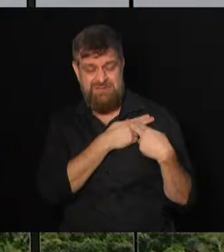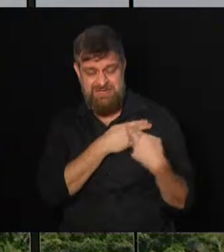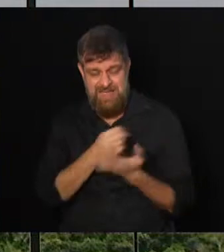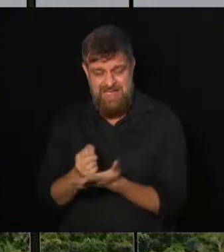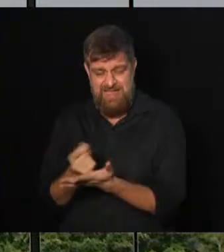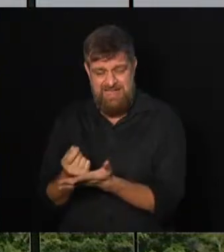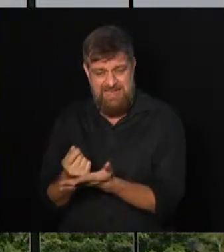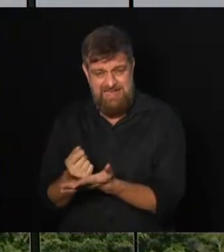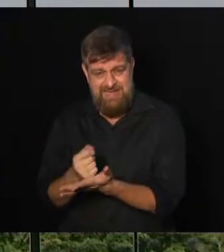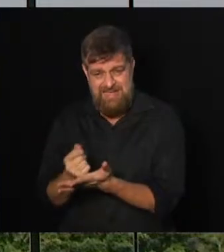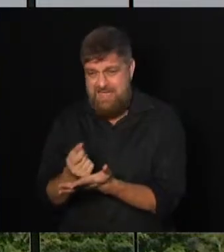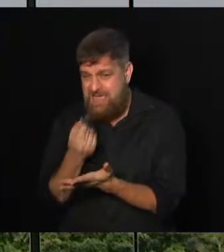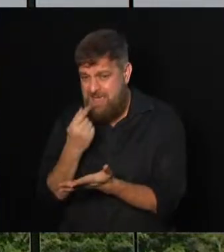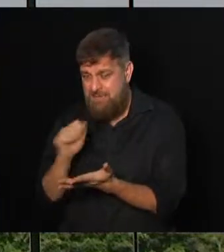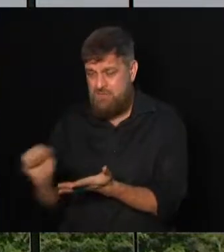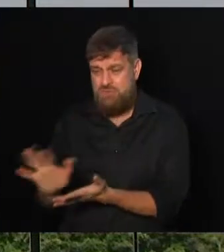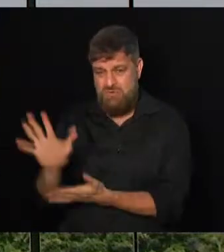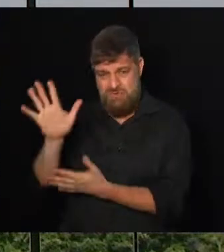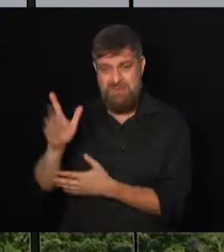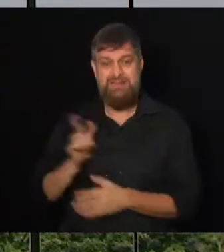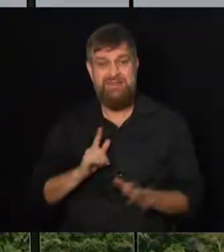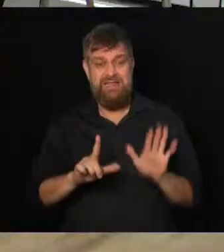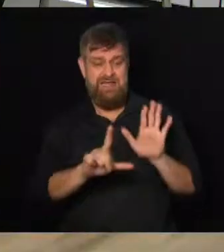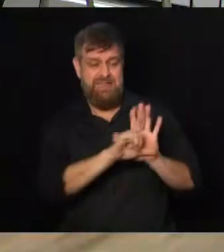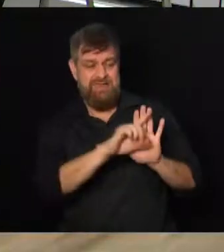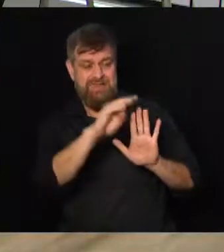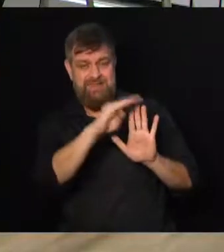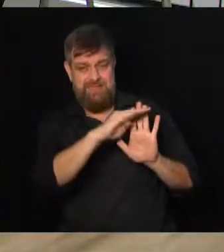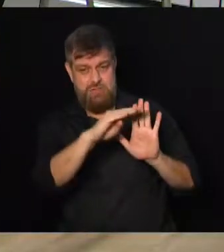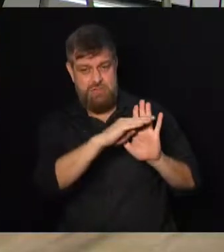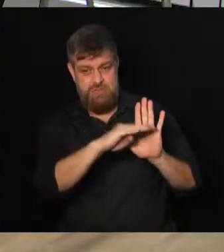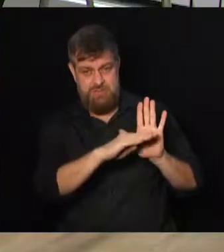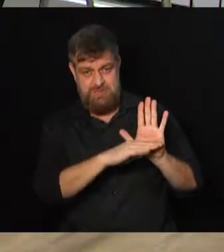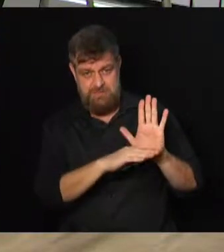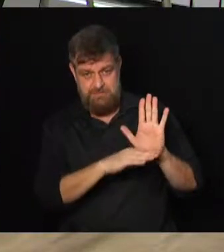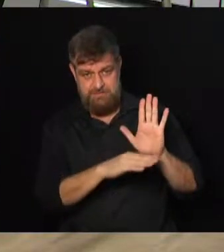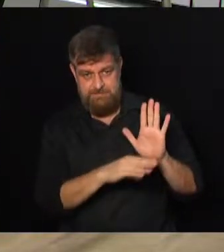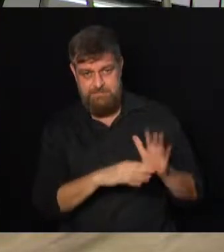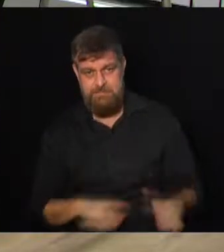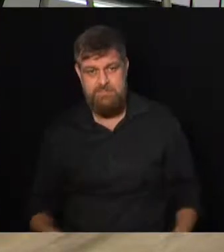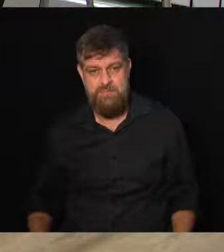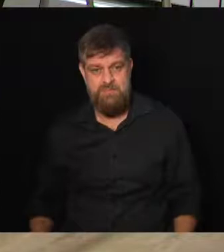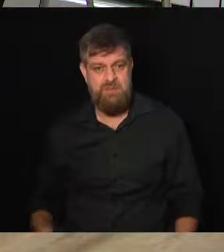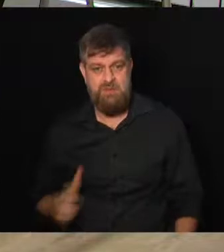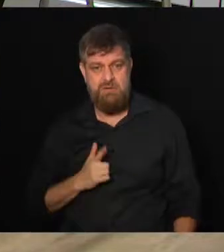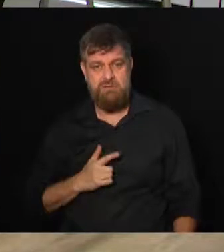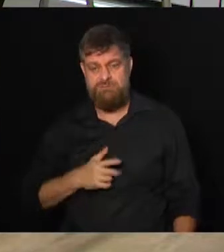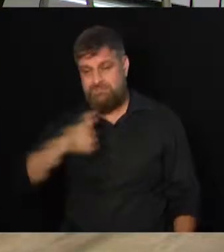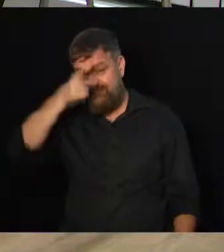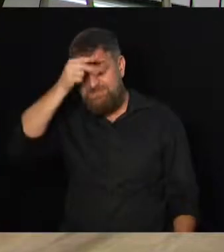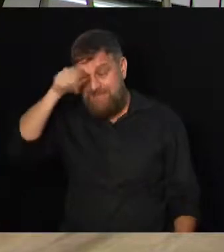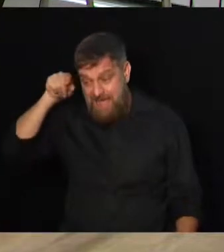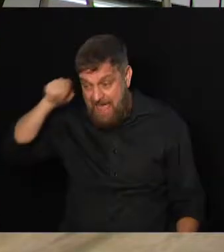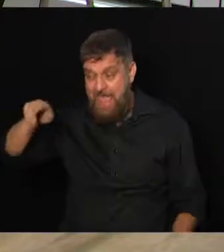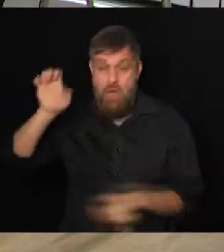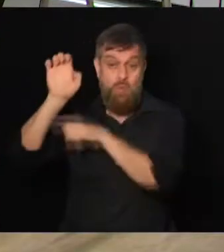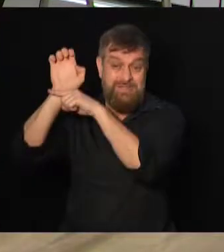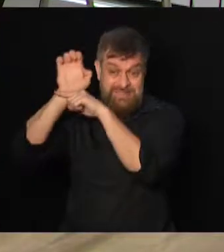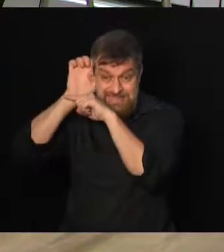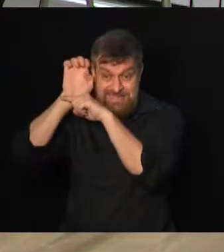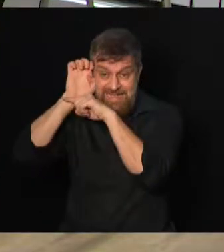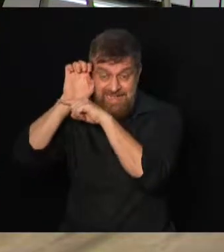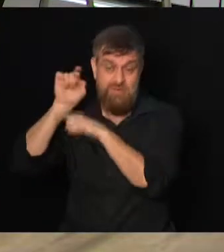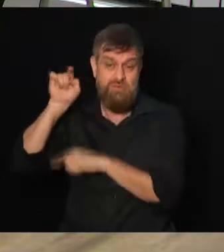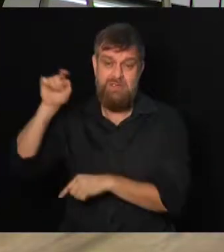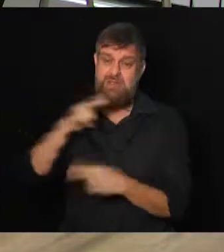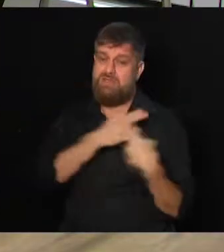custo, por legislação até mesmo por acordo tripartite, não é nem o município que fornece, é o estado que fornece. Aí